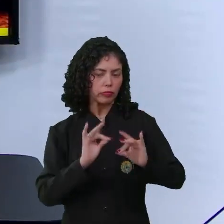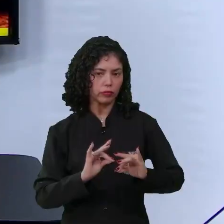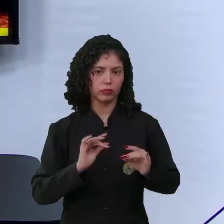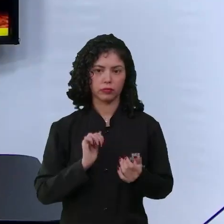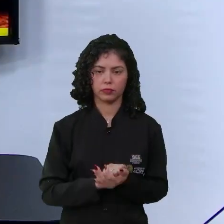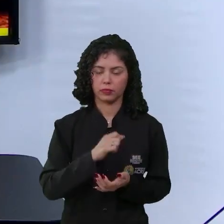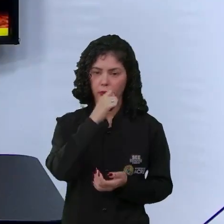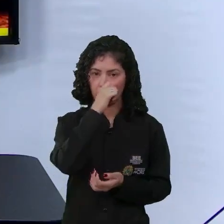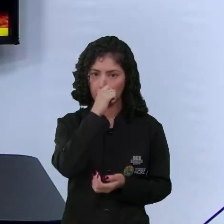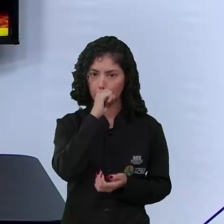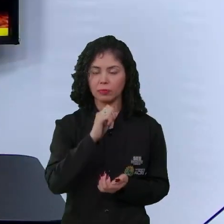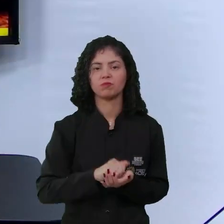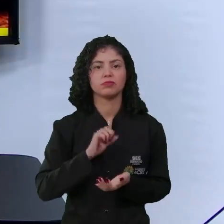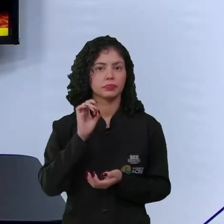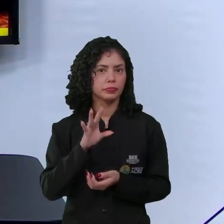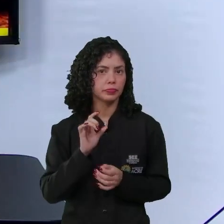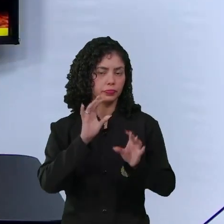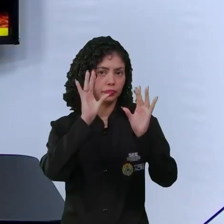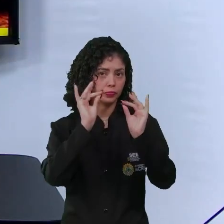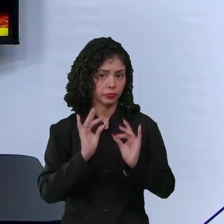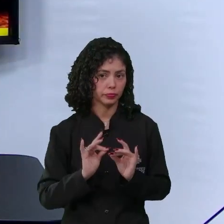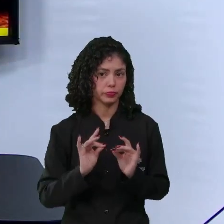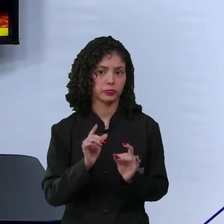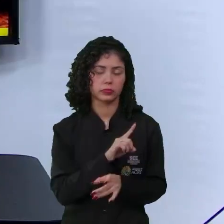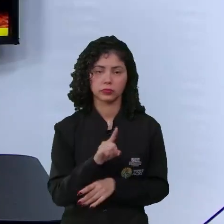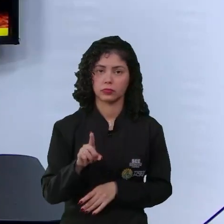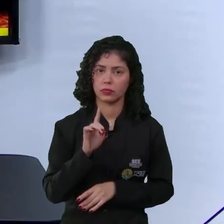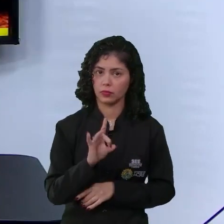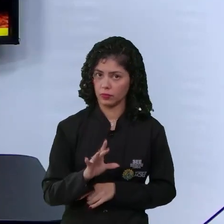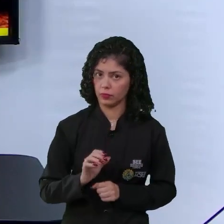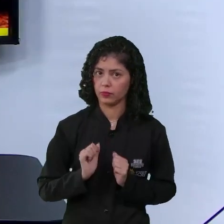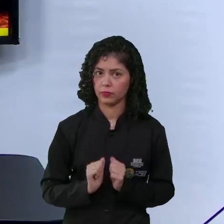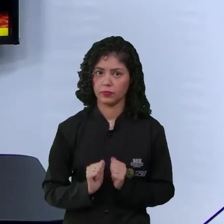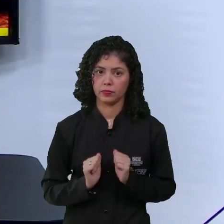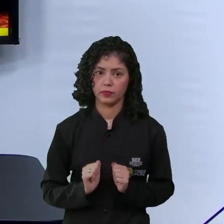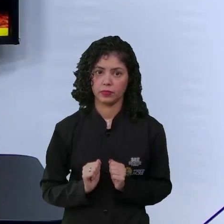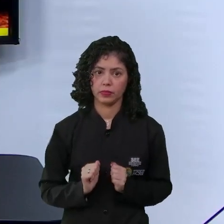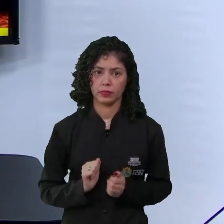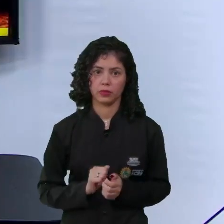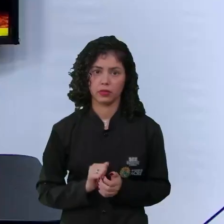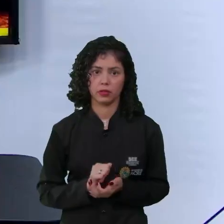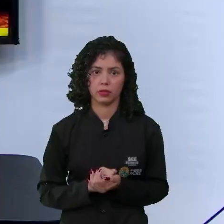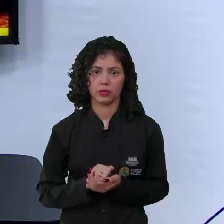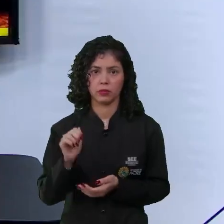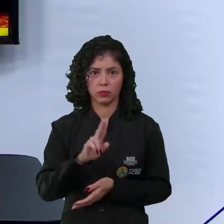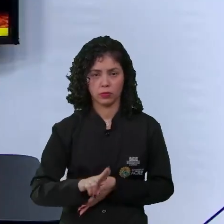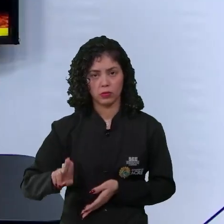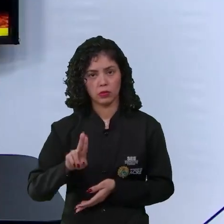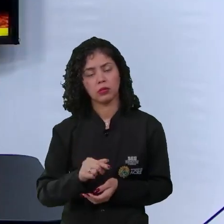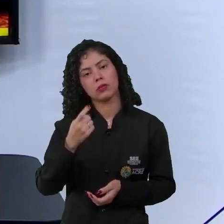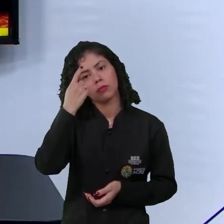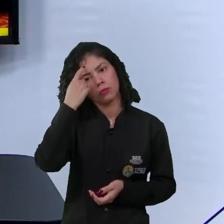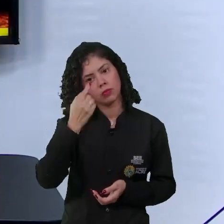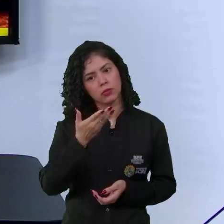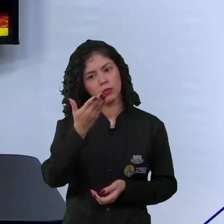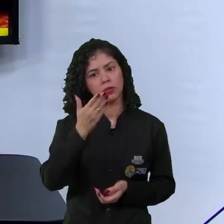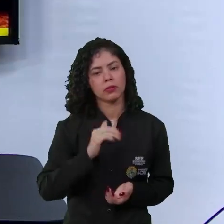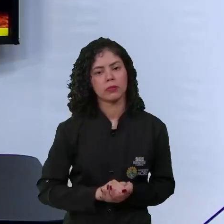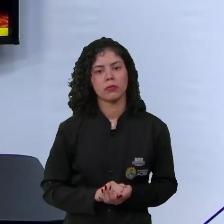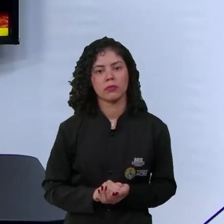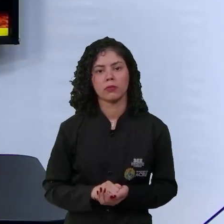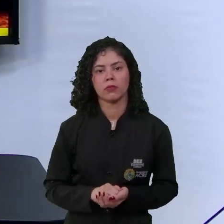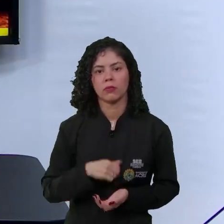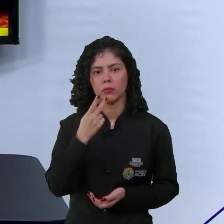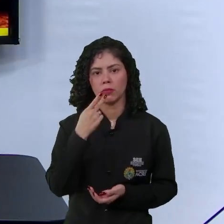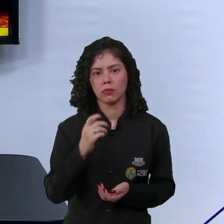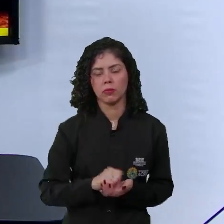tecnicidade, mas apenas a técnica não é, como eu posso dizer, usual. Pense você